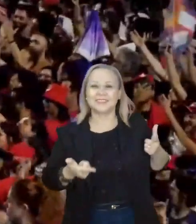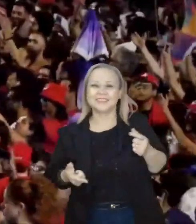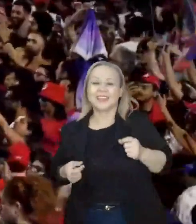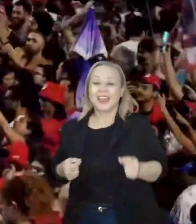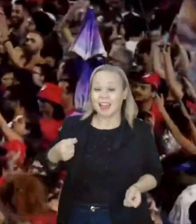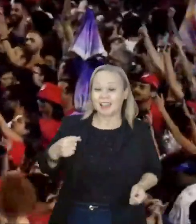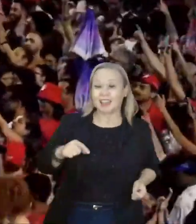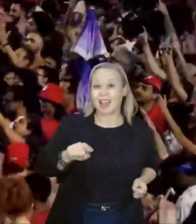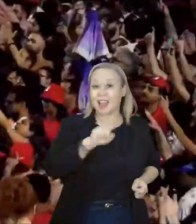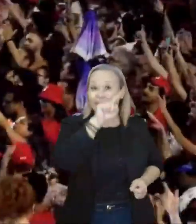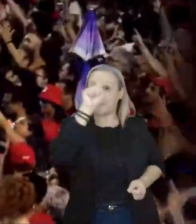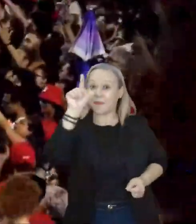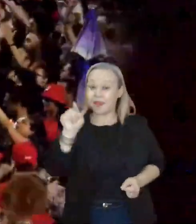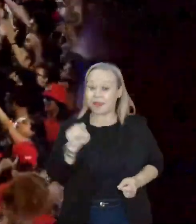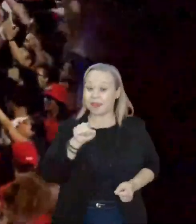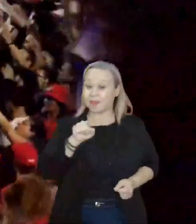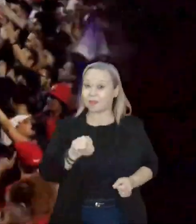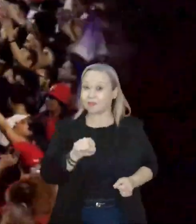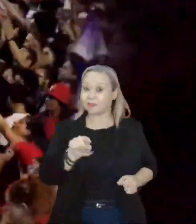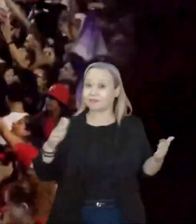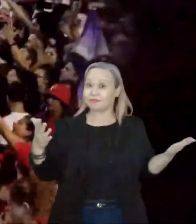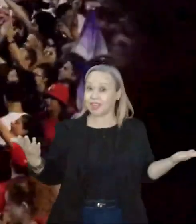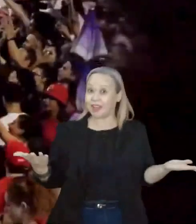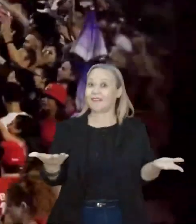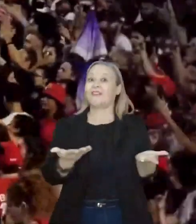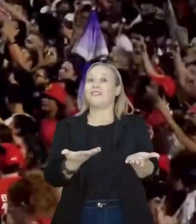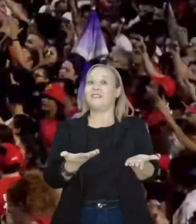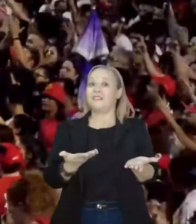É e a